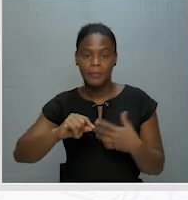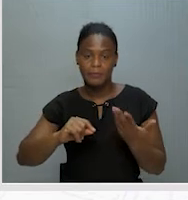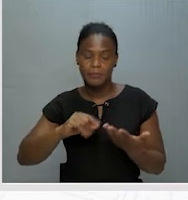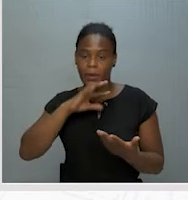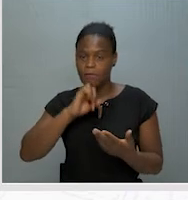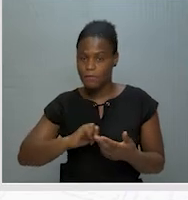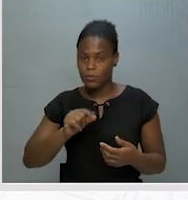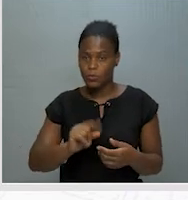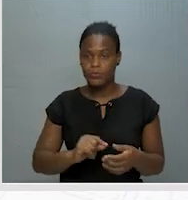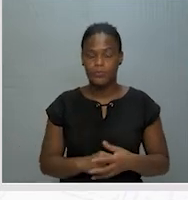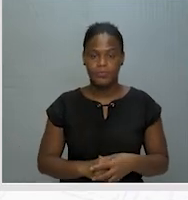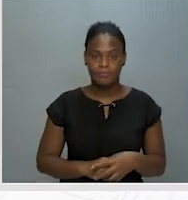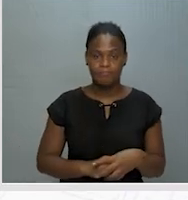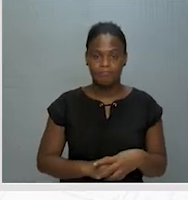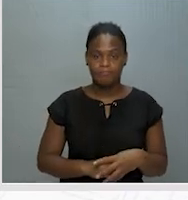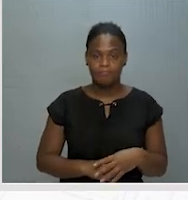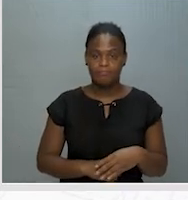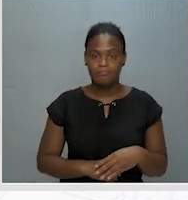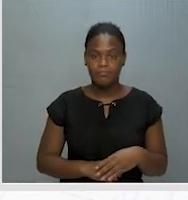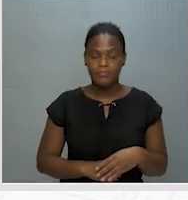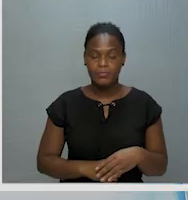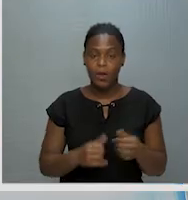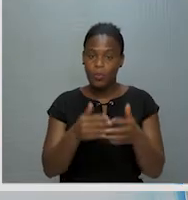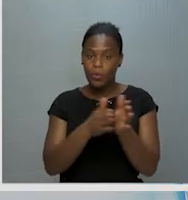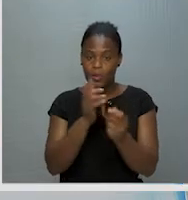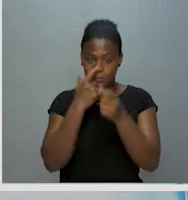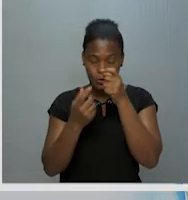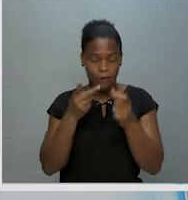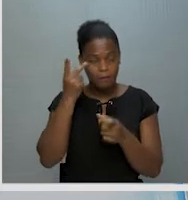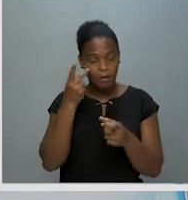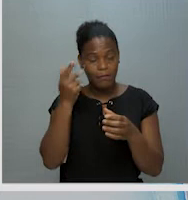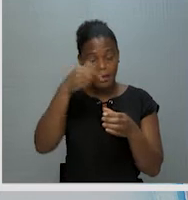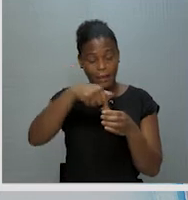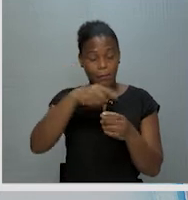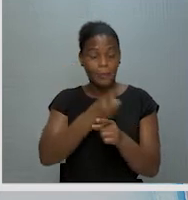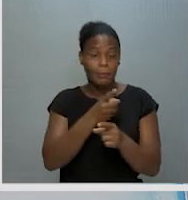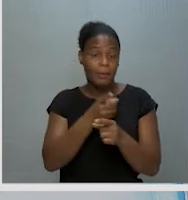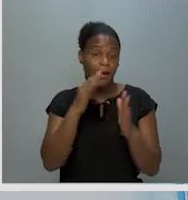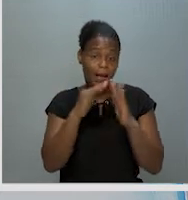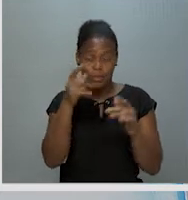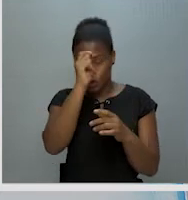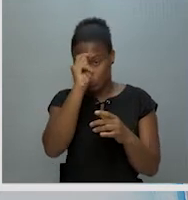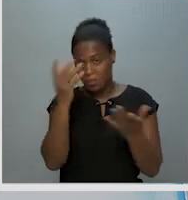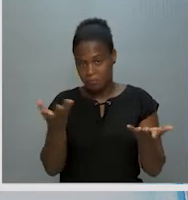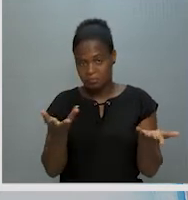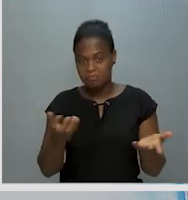dos pais e também dos filhos e para todos os membros que moram na mesma